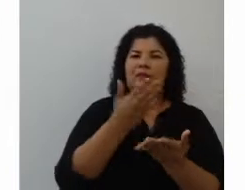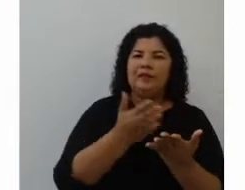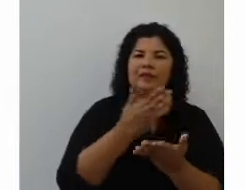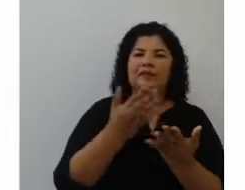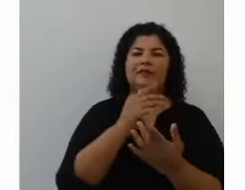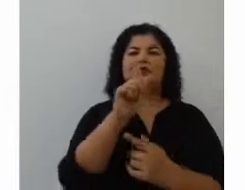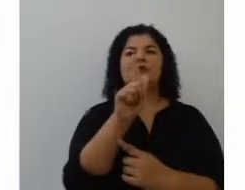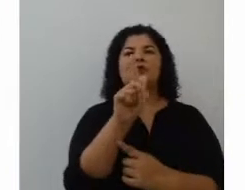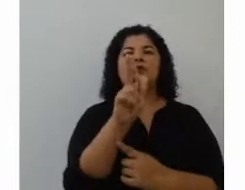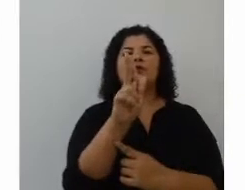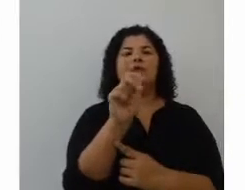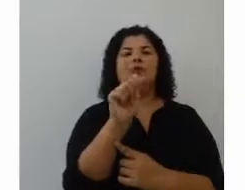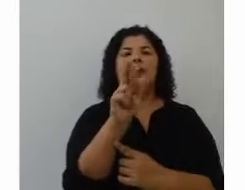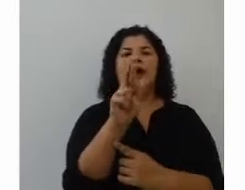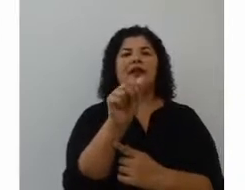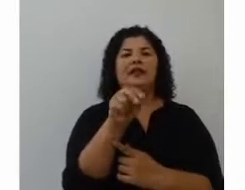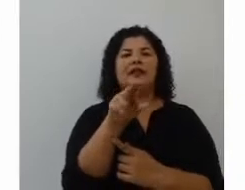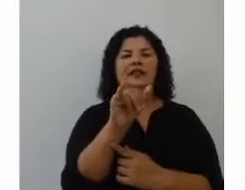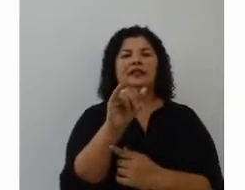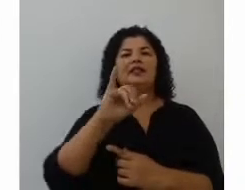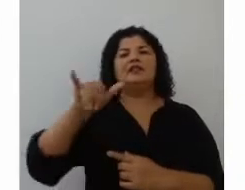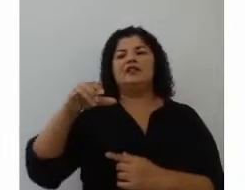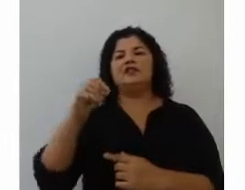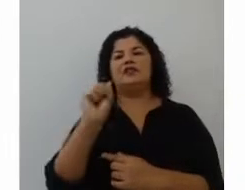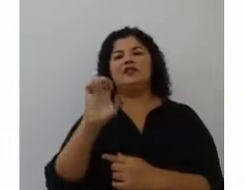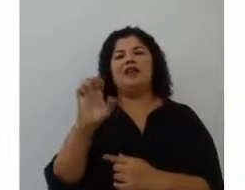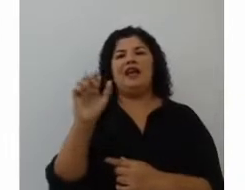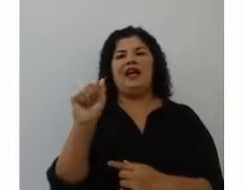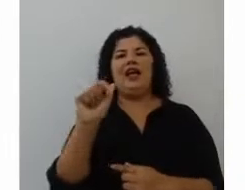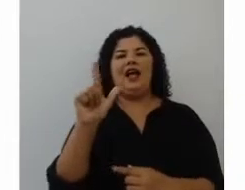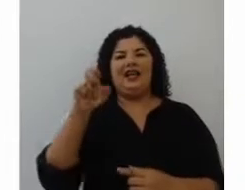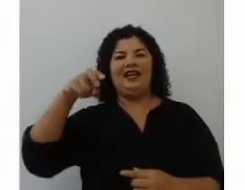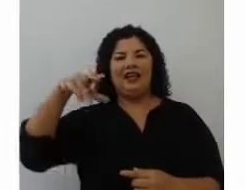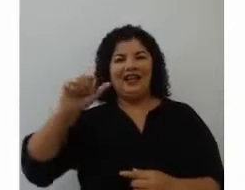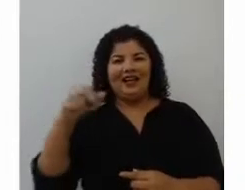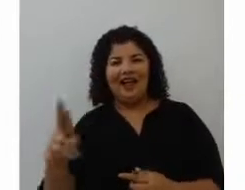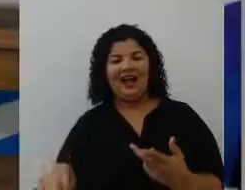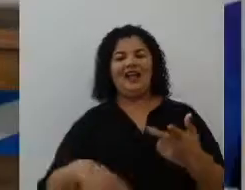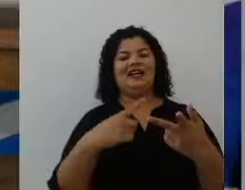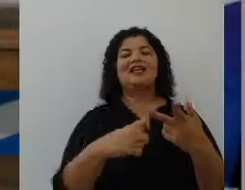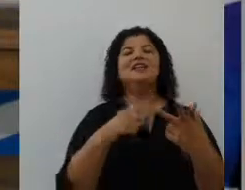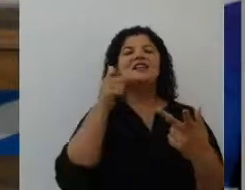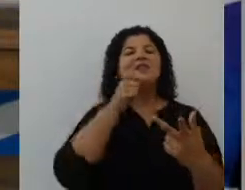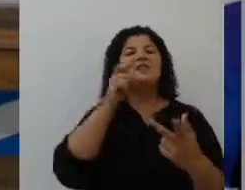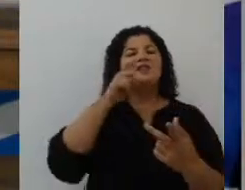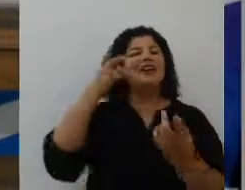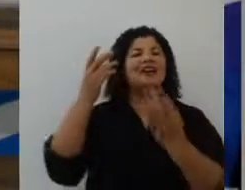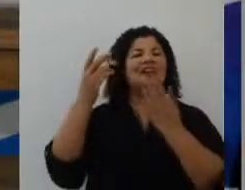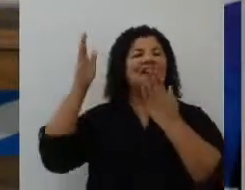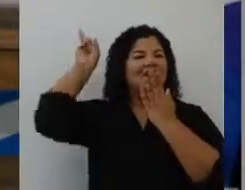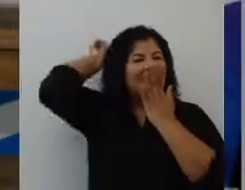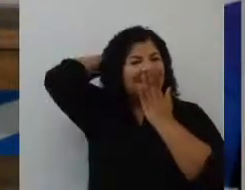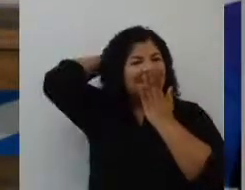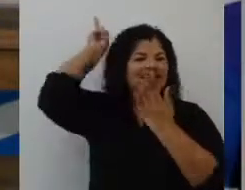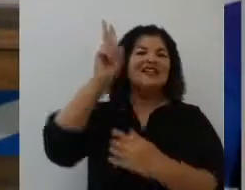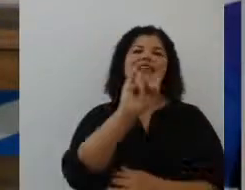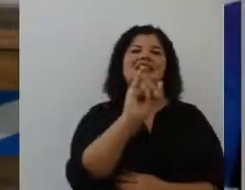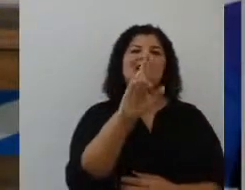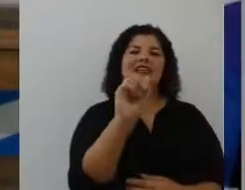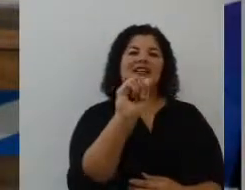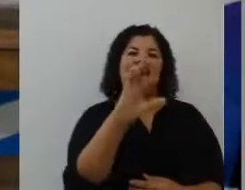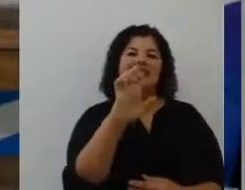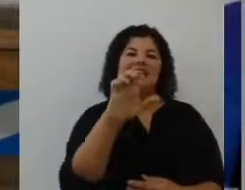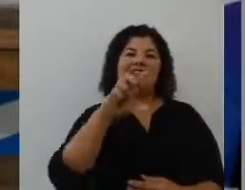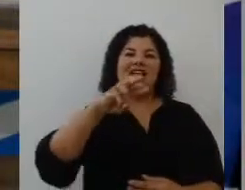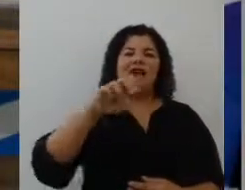de José de Alencar, Iracema, a Índia belíssima, né, a Virgem dos Lábios de Mel, né,